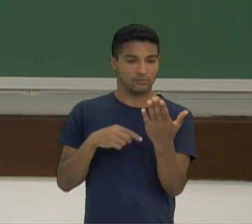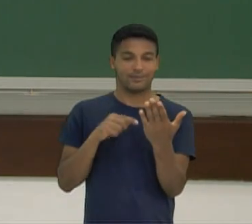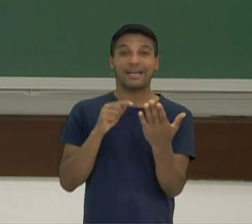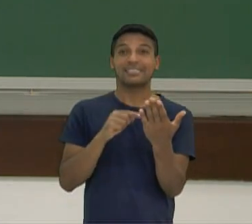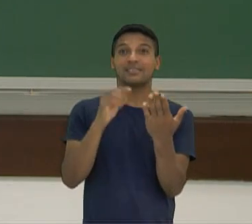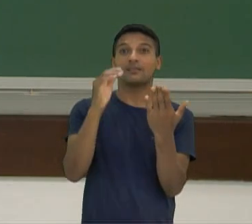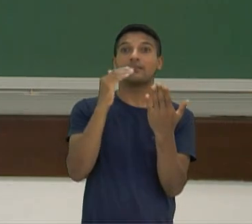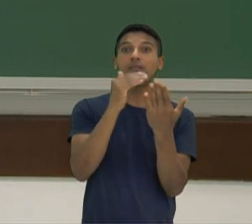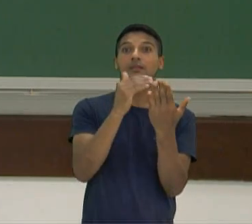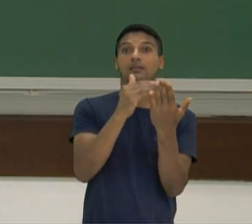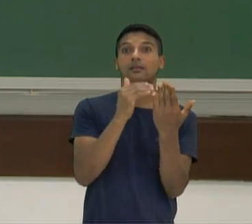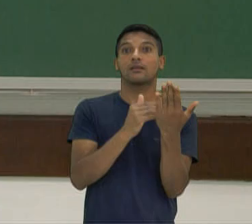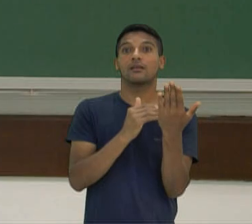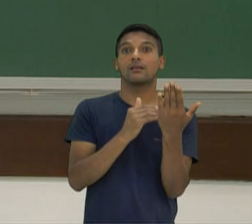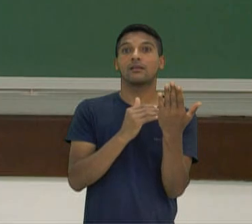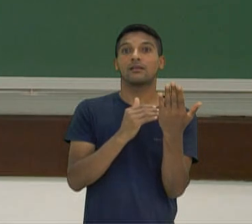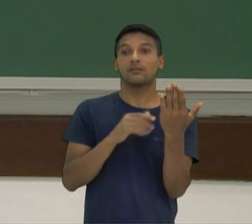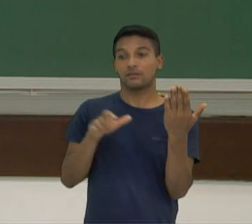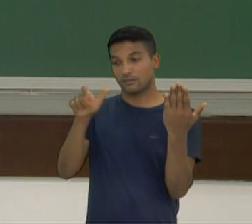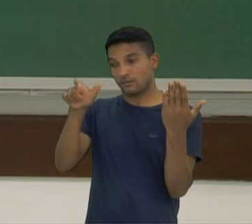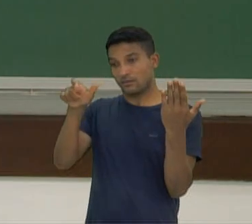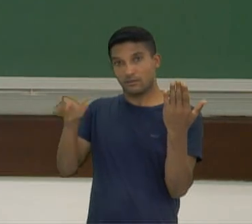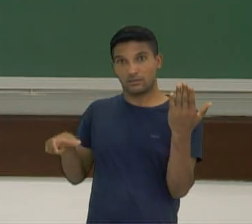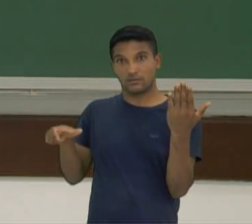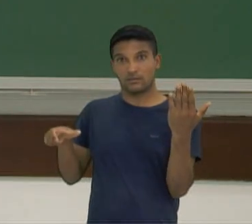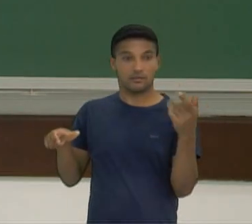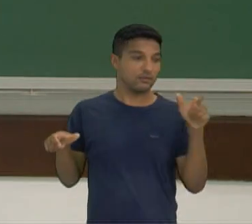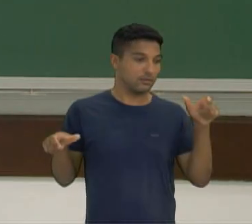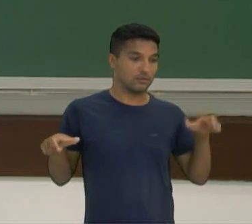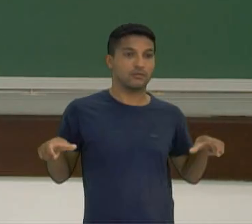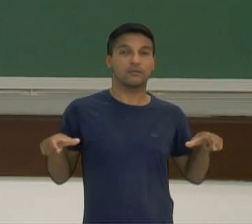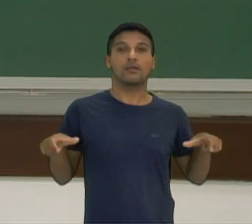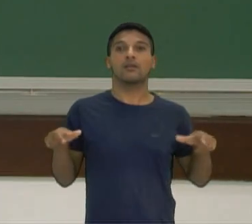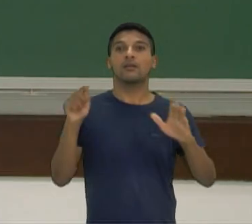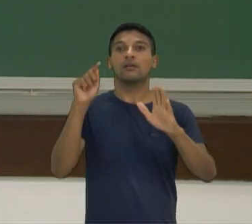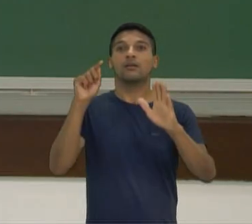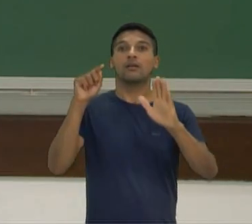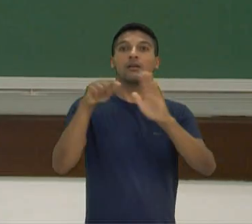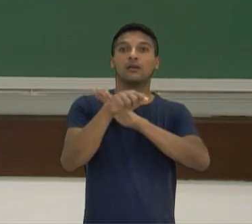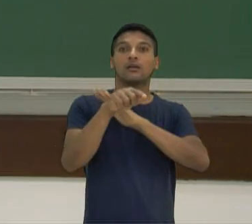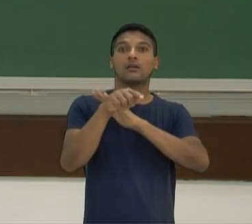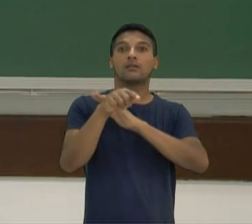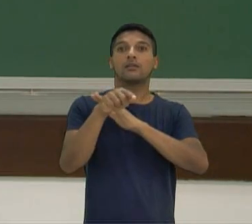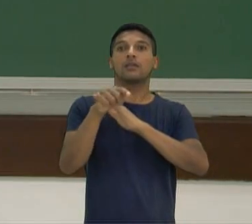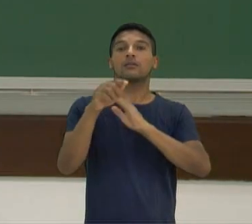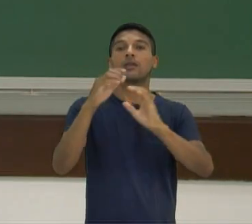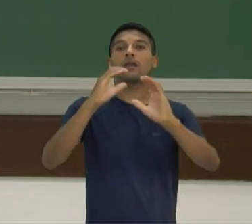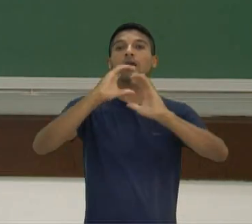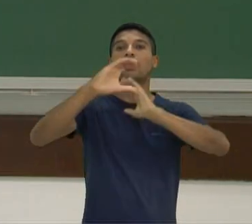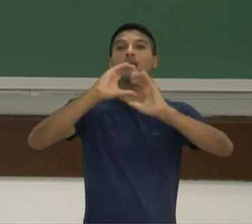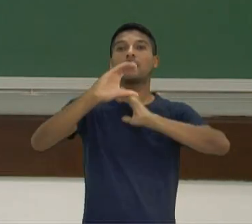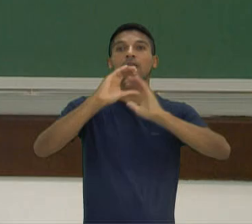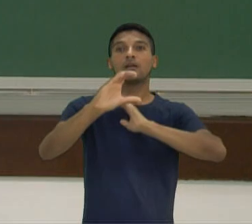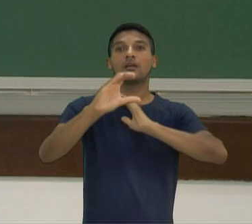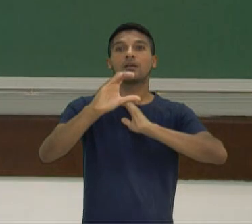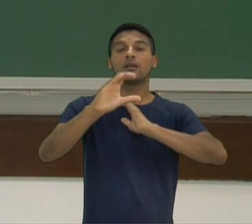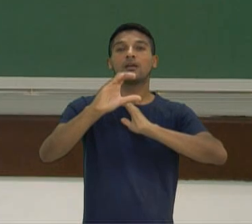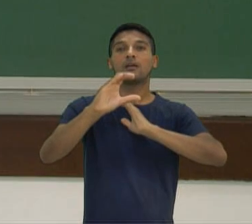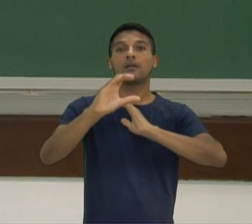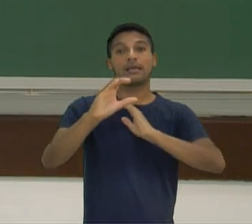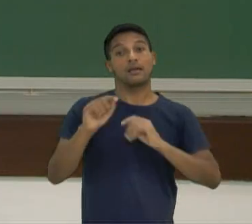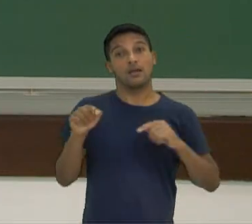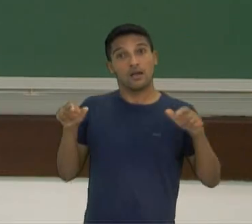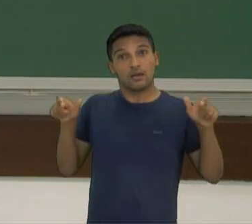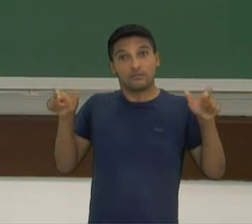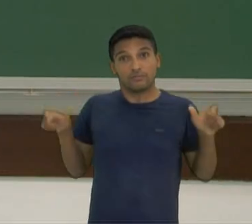conversa realmente entre o entrevistador e o entrevistado. De algum meio, eles combinaram um horário, uma data, um